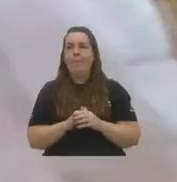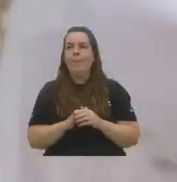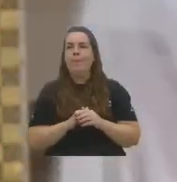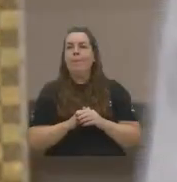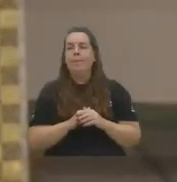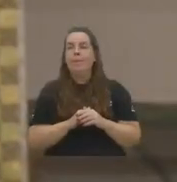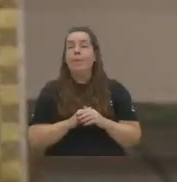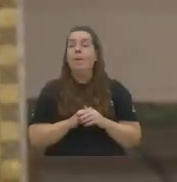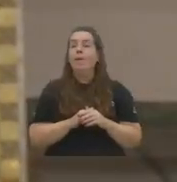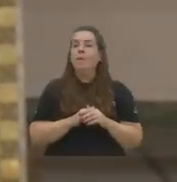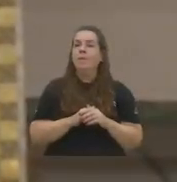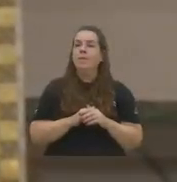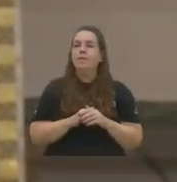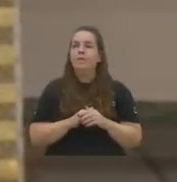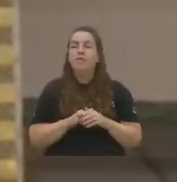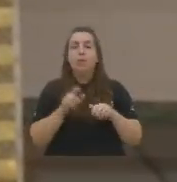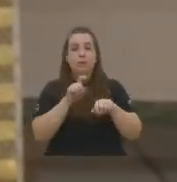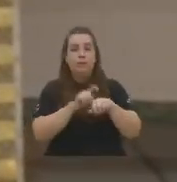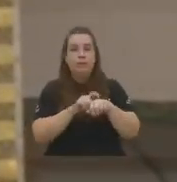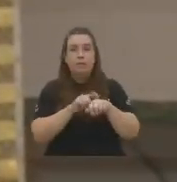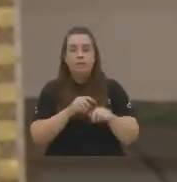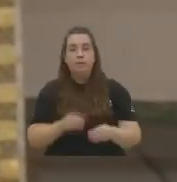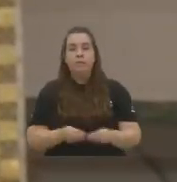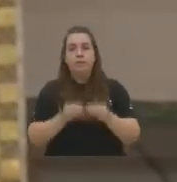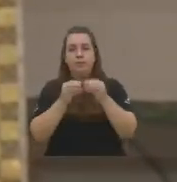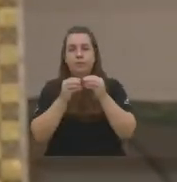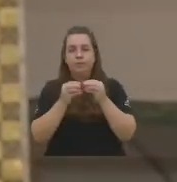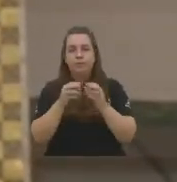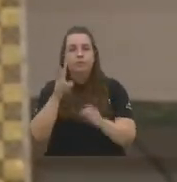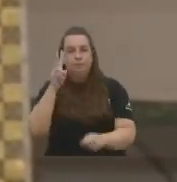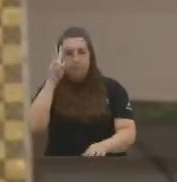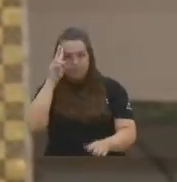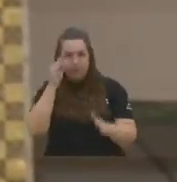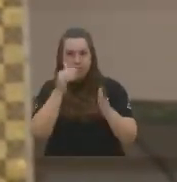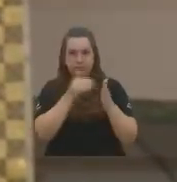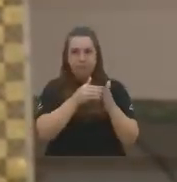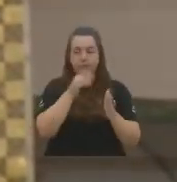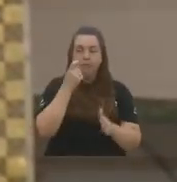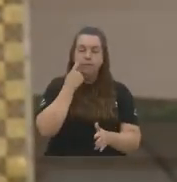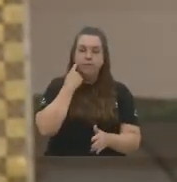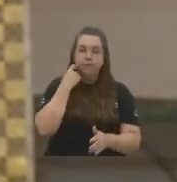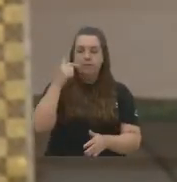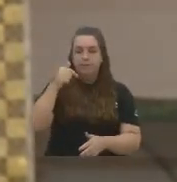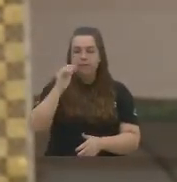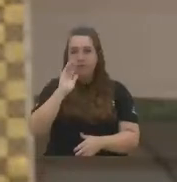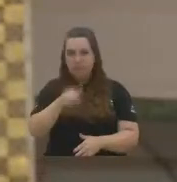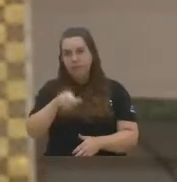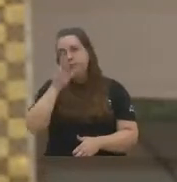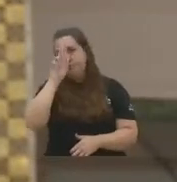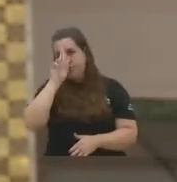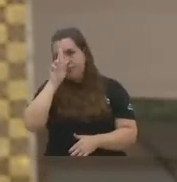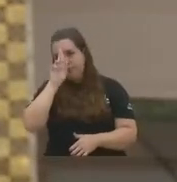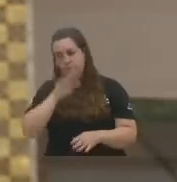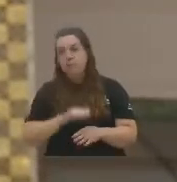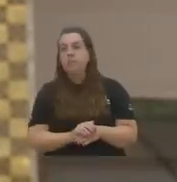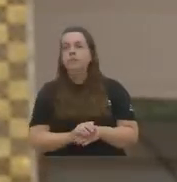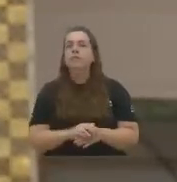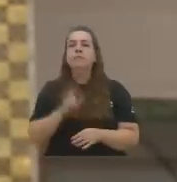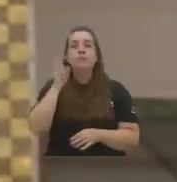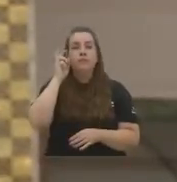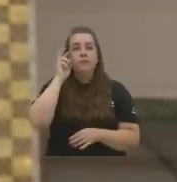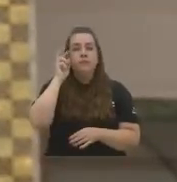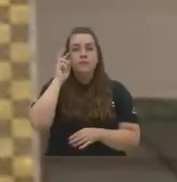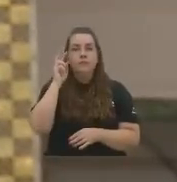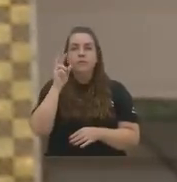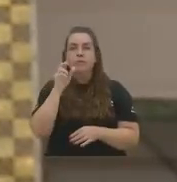do santuário. Os horários de missas acontecem segunda a sexta, às 7:30 da manhã e às 12 horas. Na quinta,